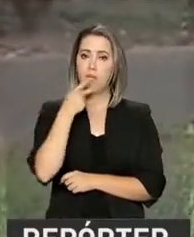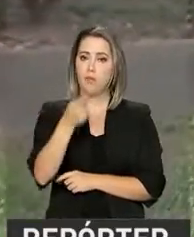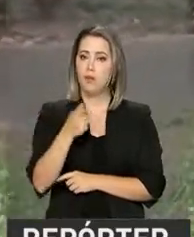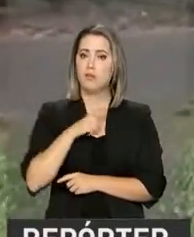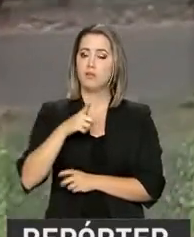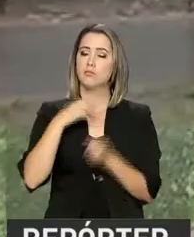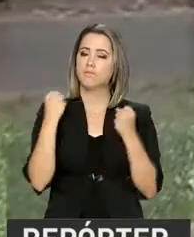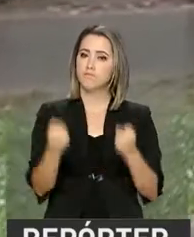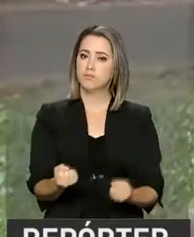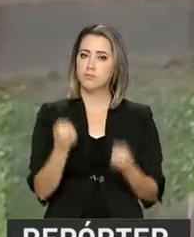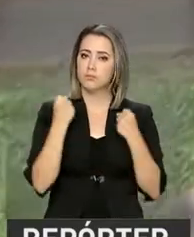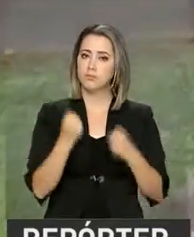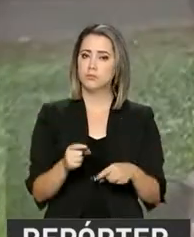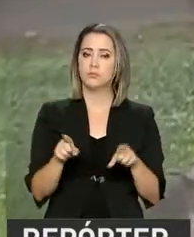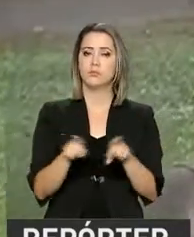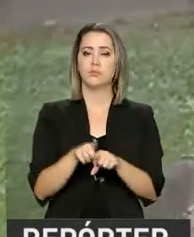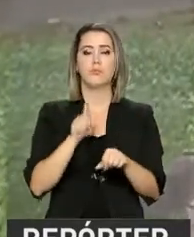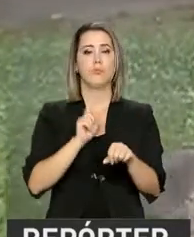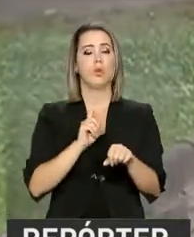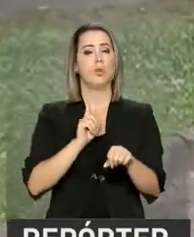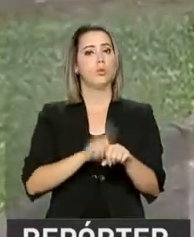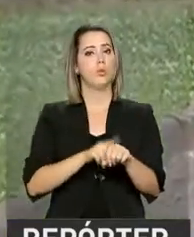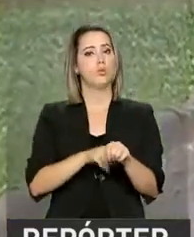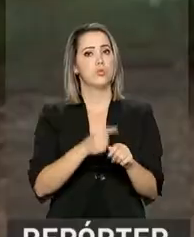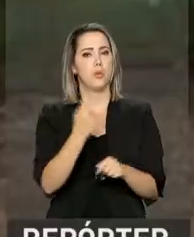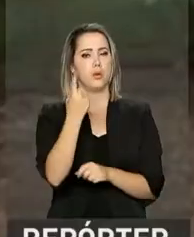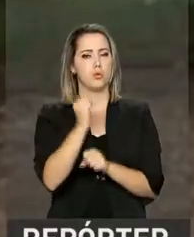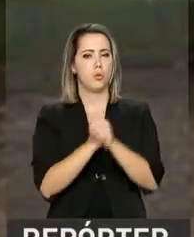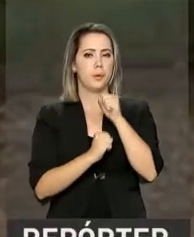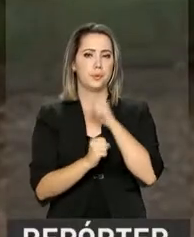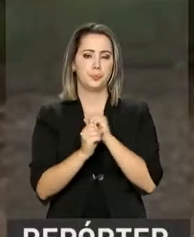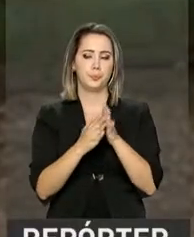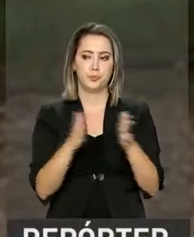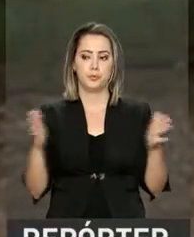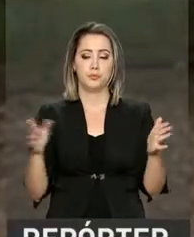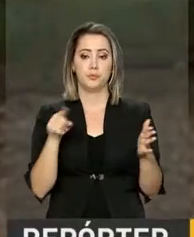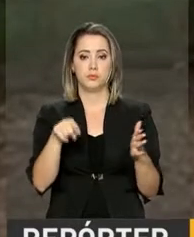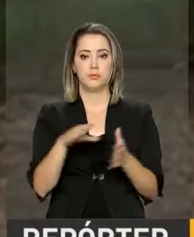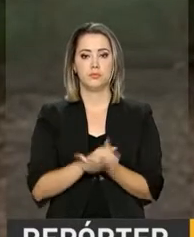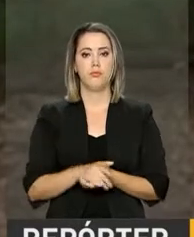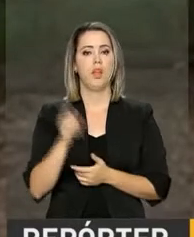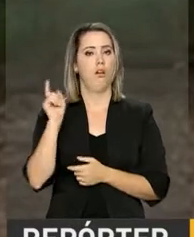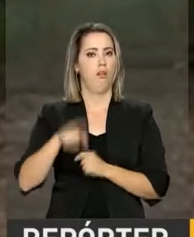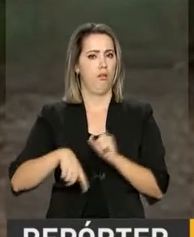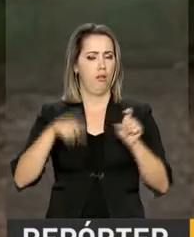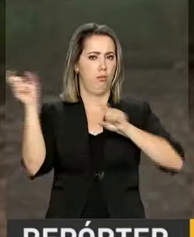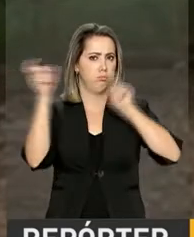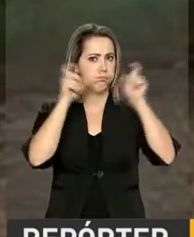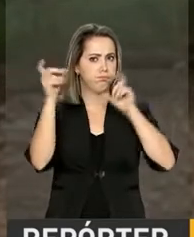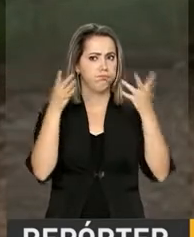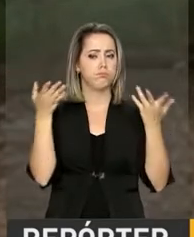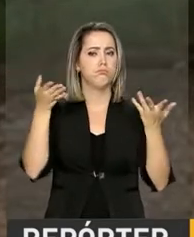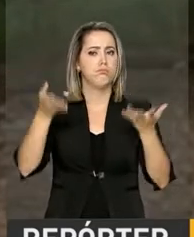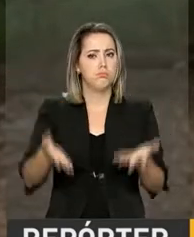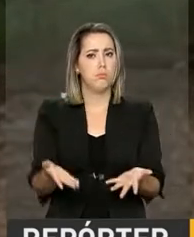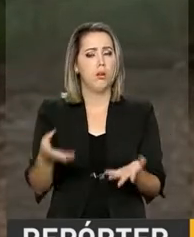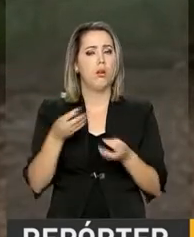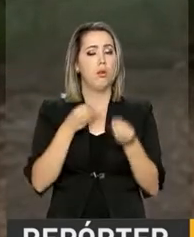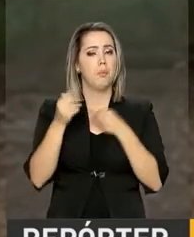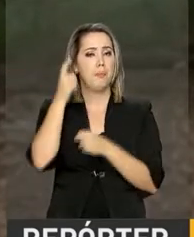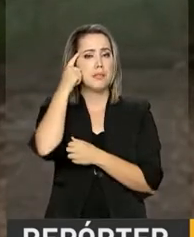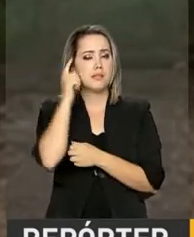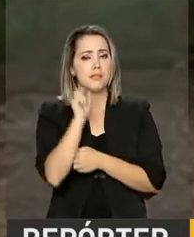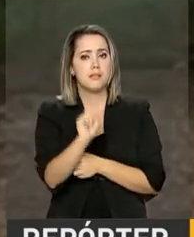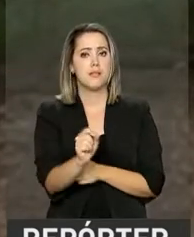ter praticado algum exercício durante o período de um ano é bem alarmante eu acho na verdade não é porque você for